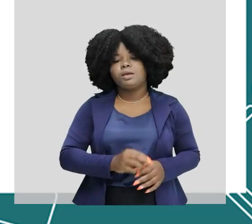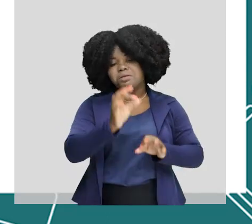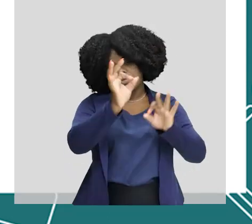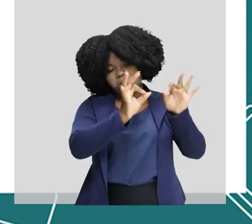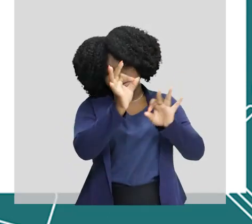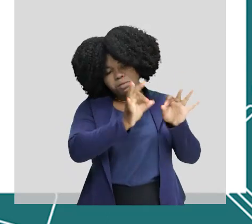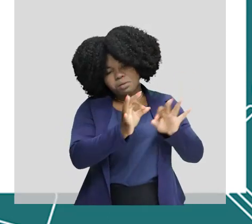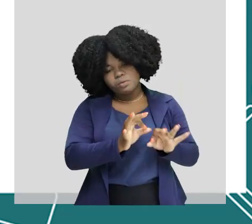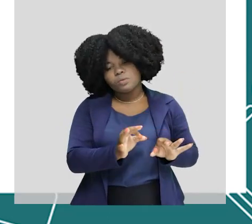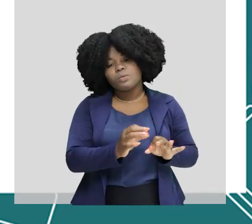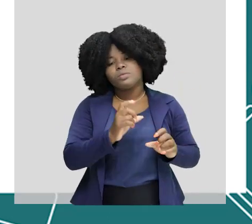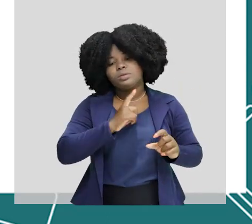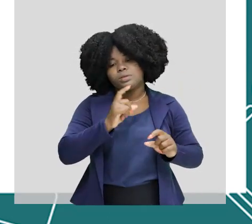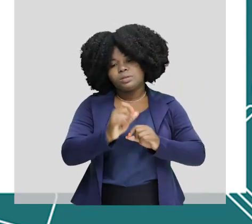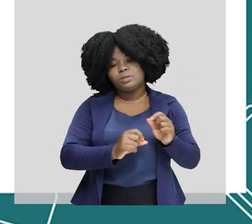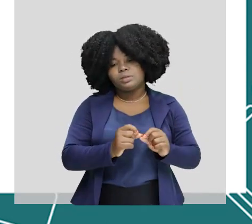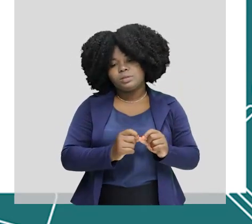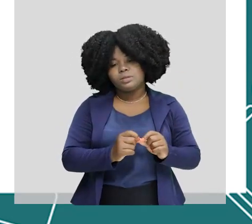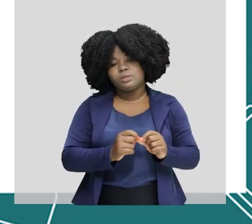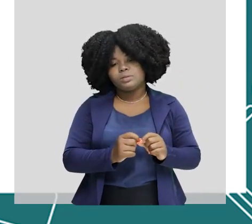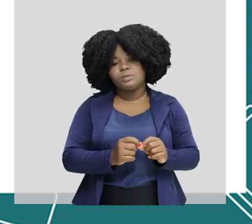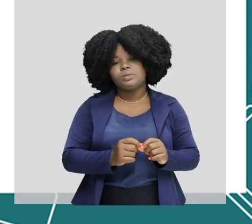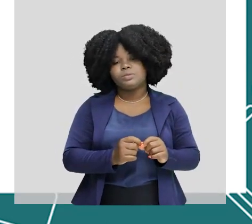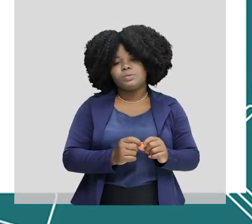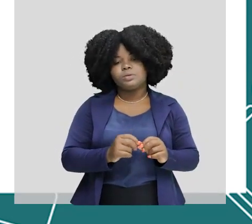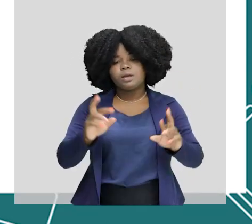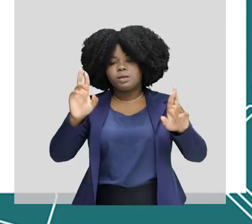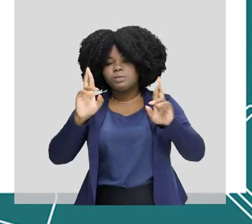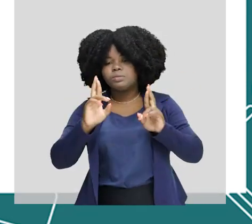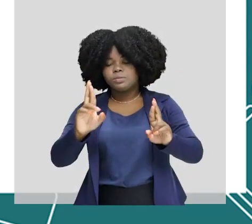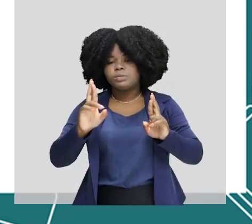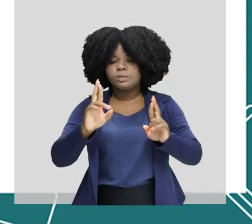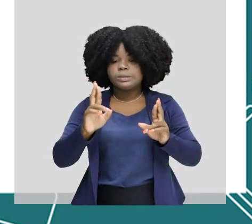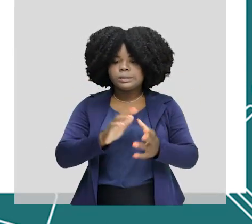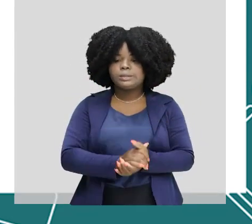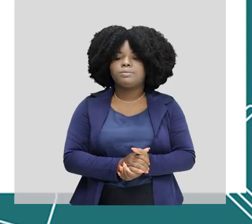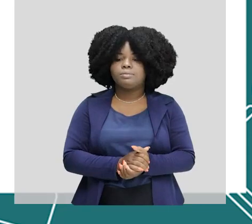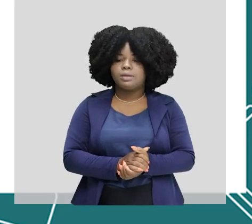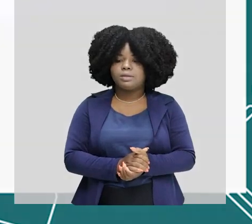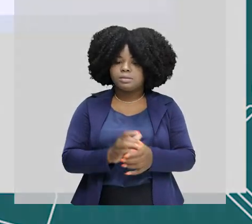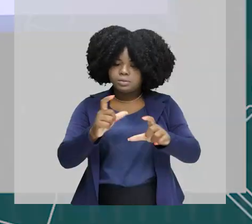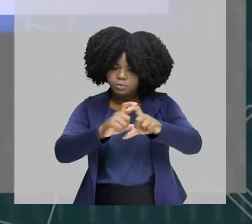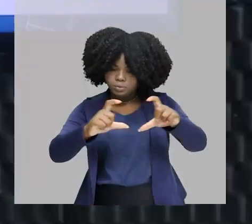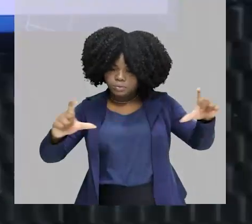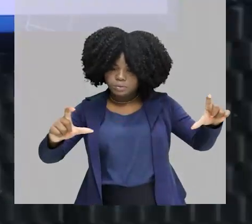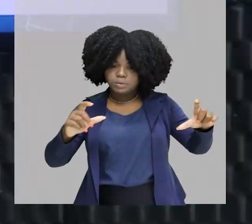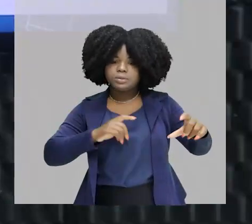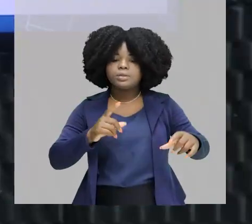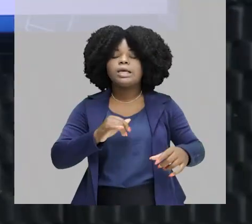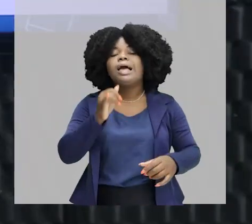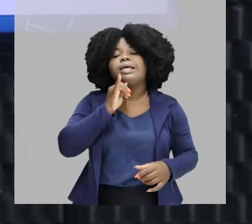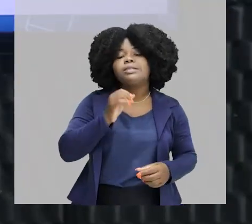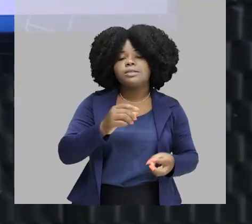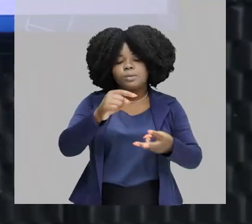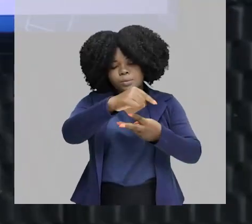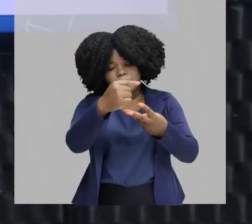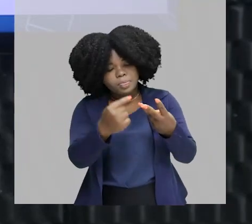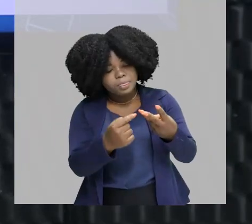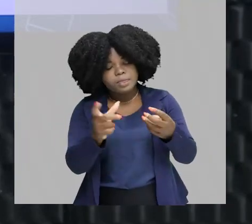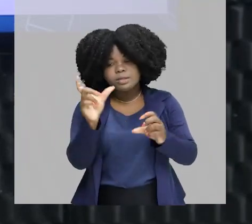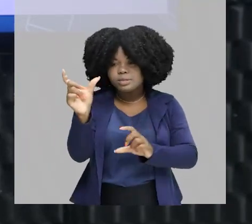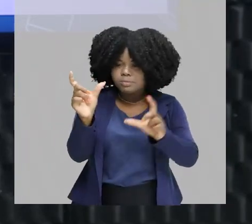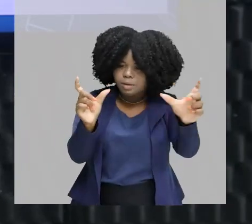quando você diminui aquela expectativa frasal, né? Ao invés de você escrever 3 palavras separadas, você